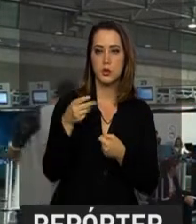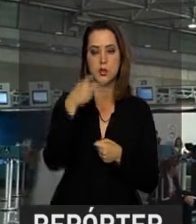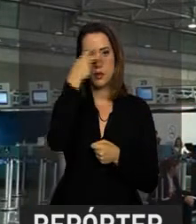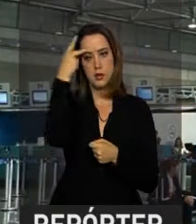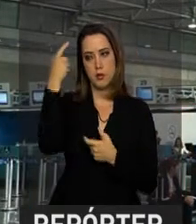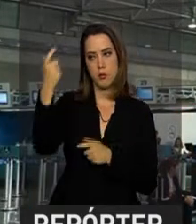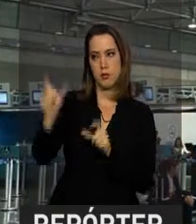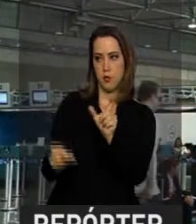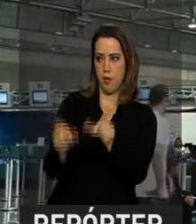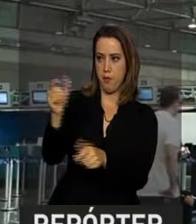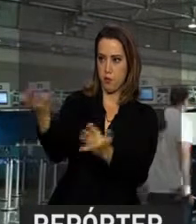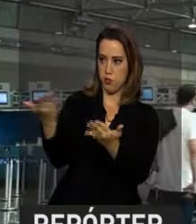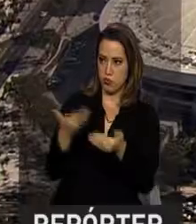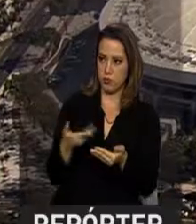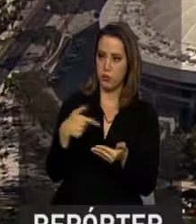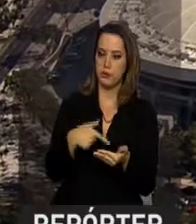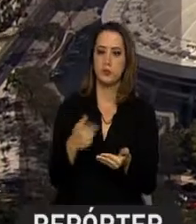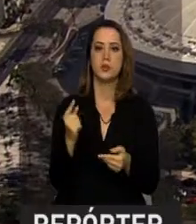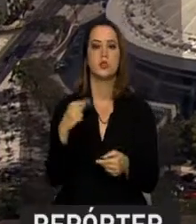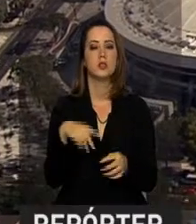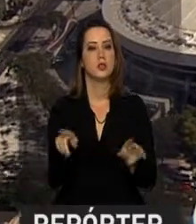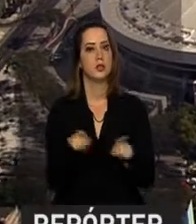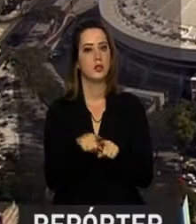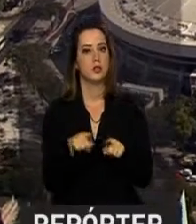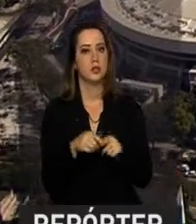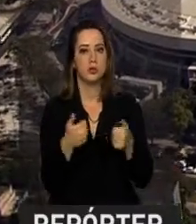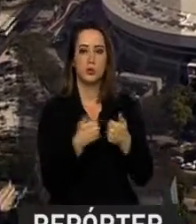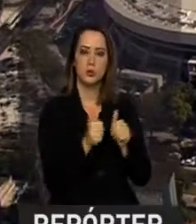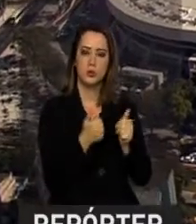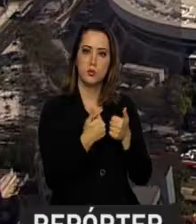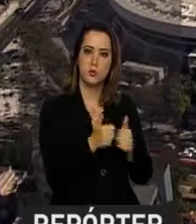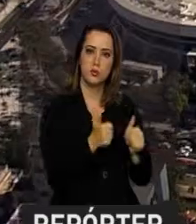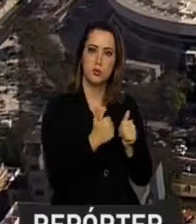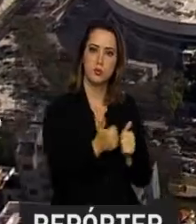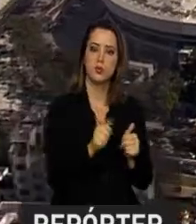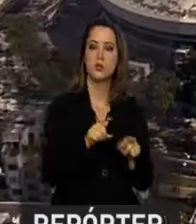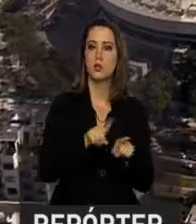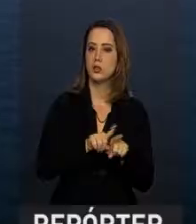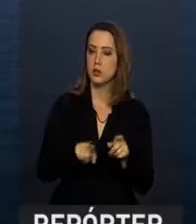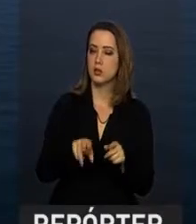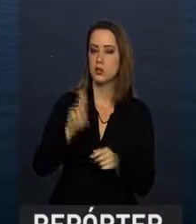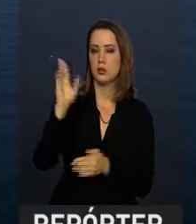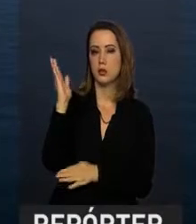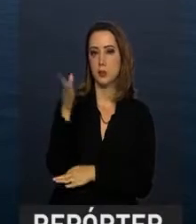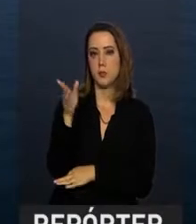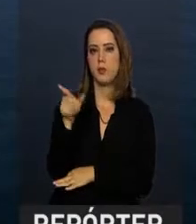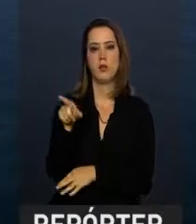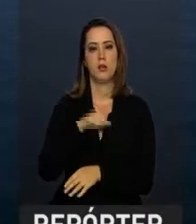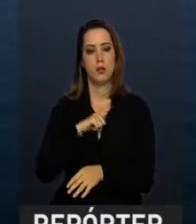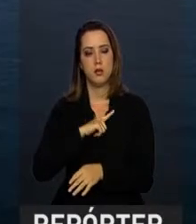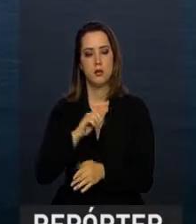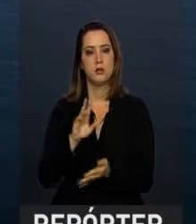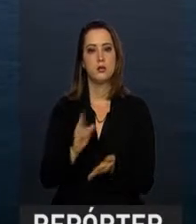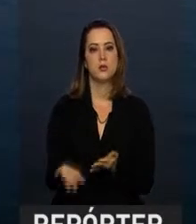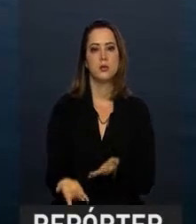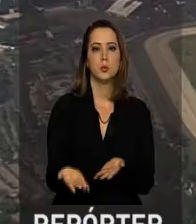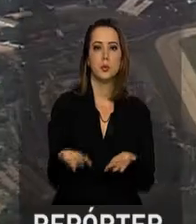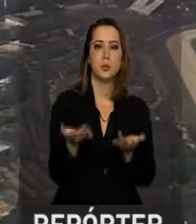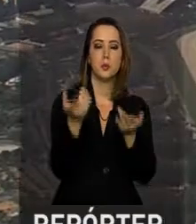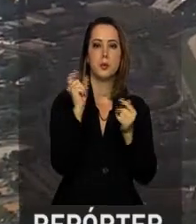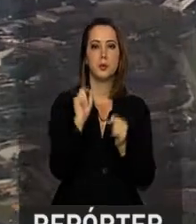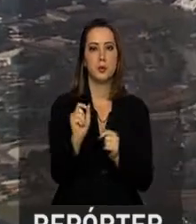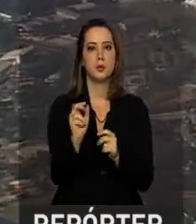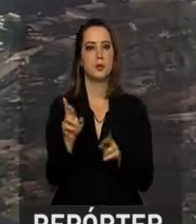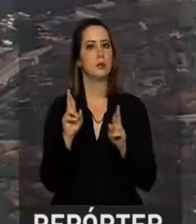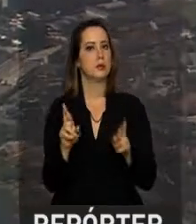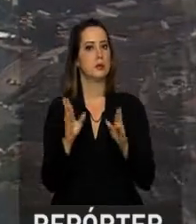recebem turistas nas cidades do transporte rodoviário e dos meios de hospedagem também estão entre os segmentos com maiores